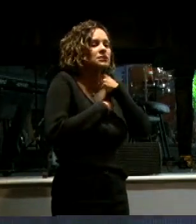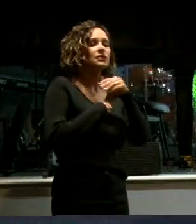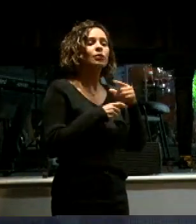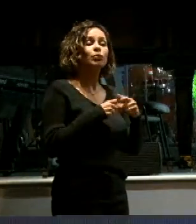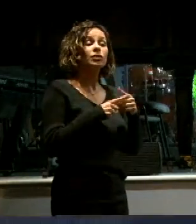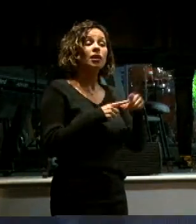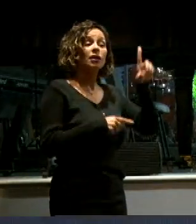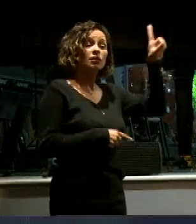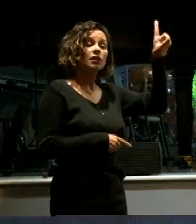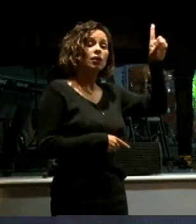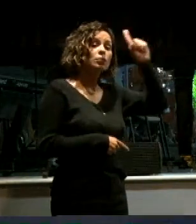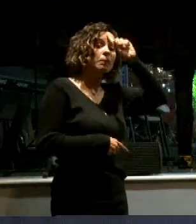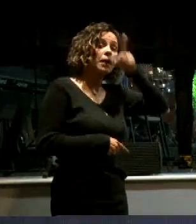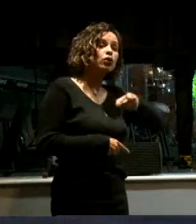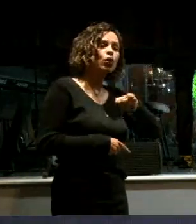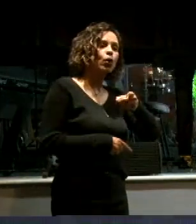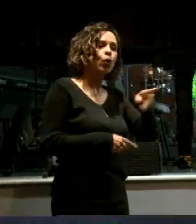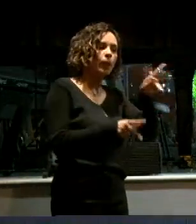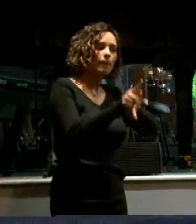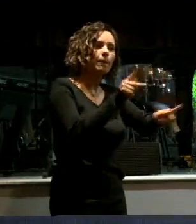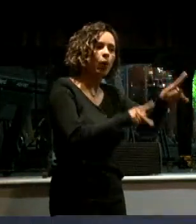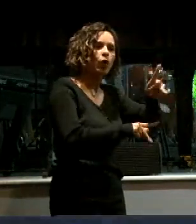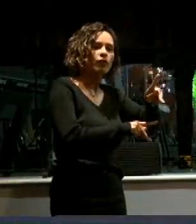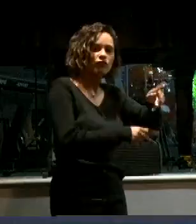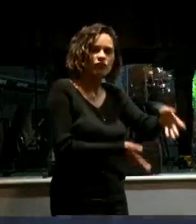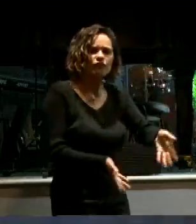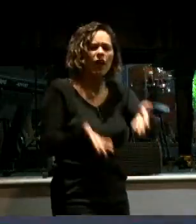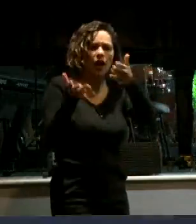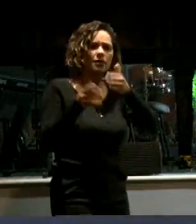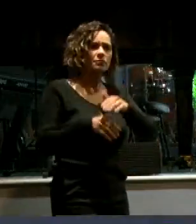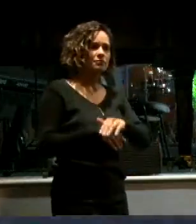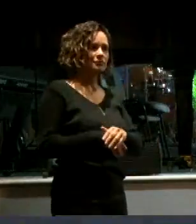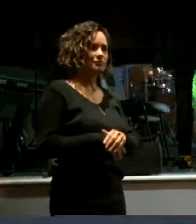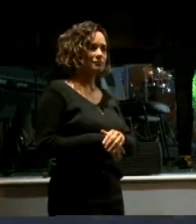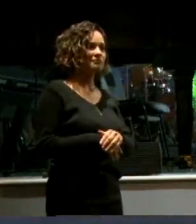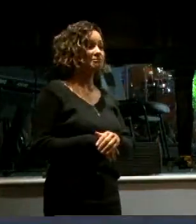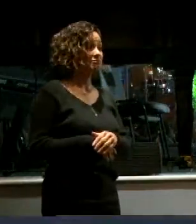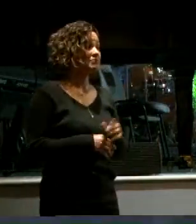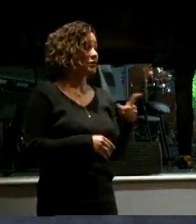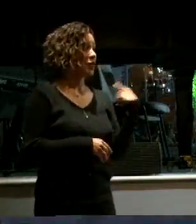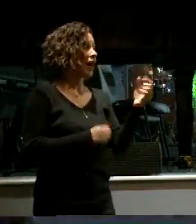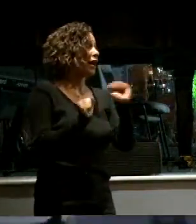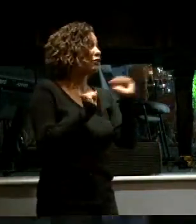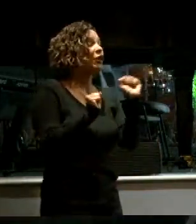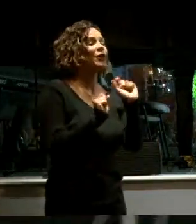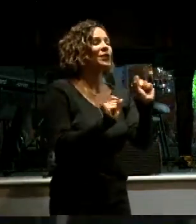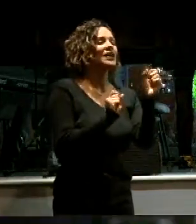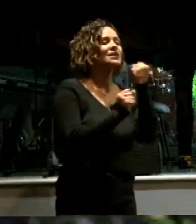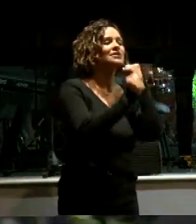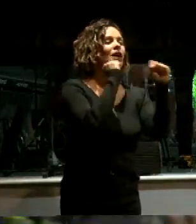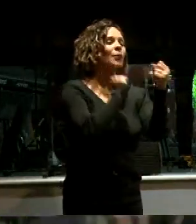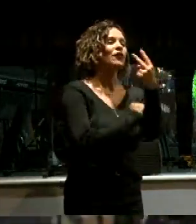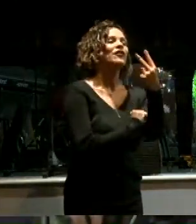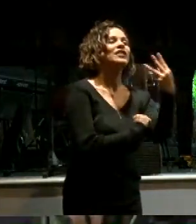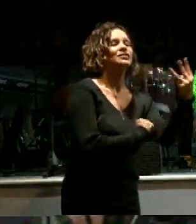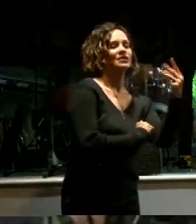Deus. A gente adora ler o Salmo 23. Por quê? Porque o Salmo 23 diz o